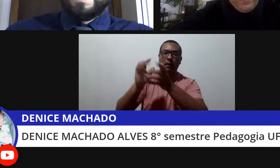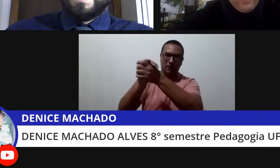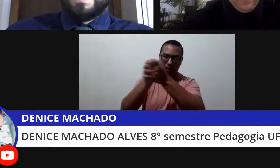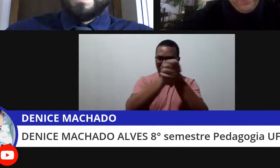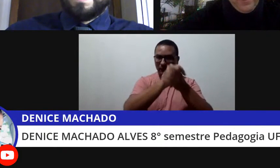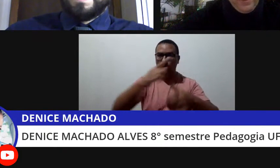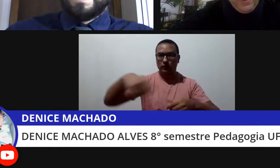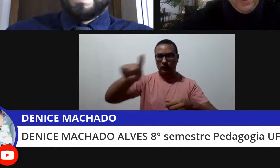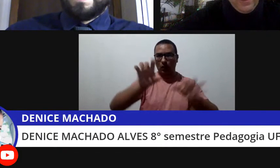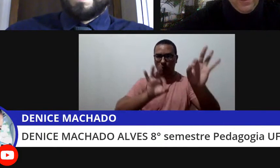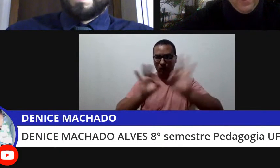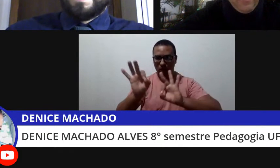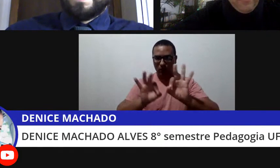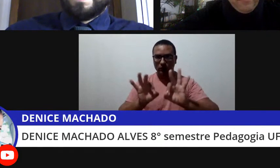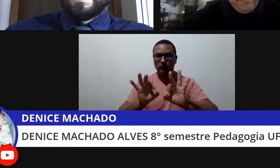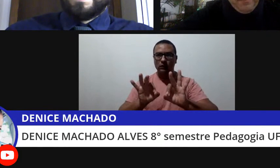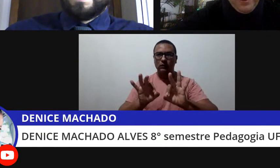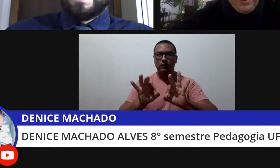organização